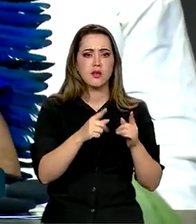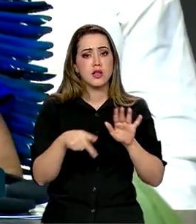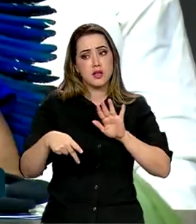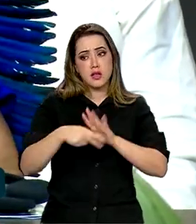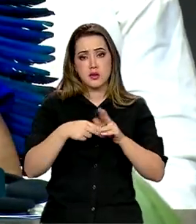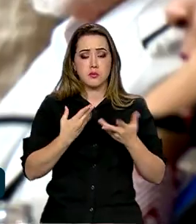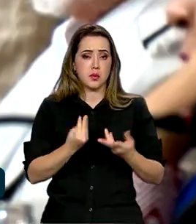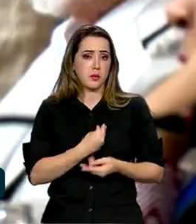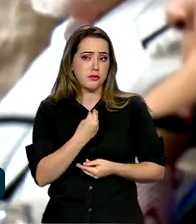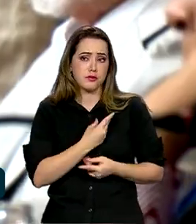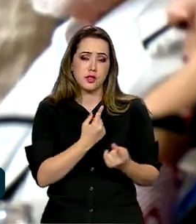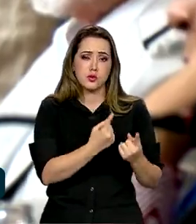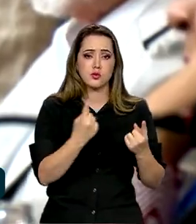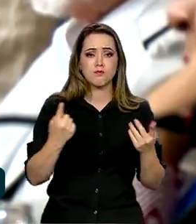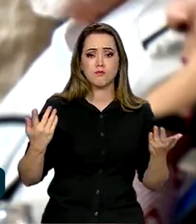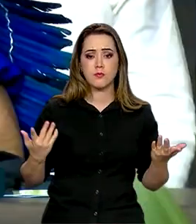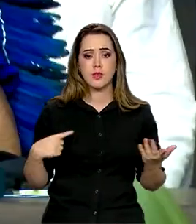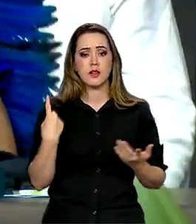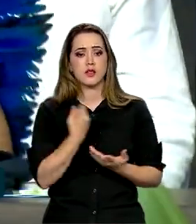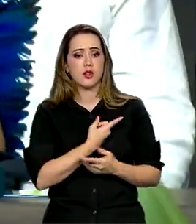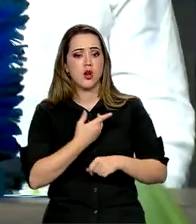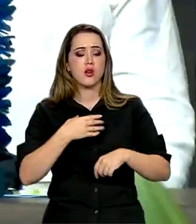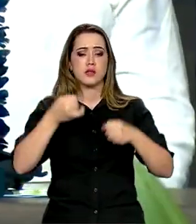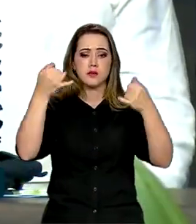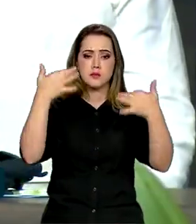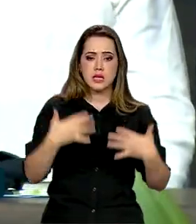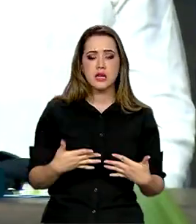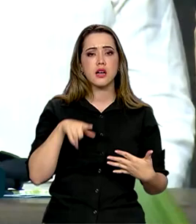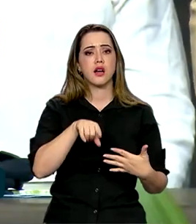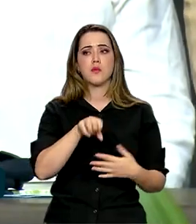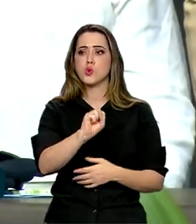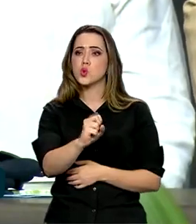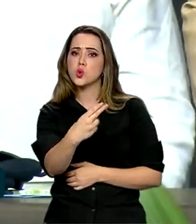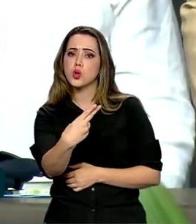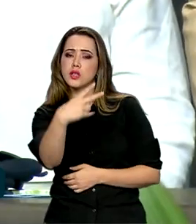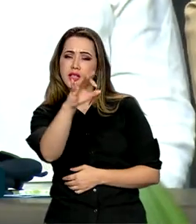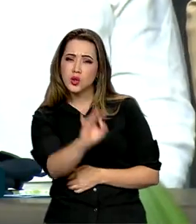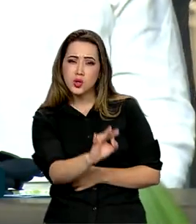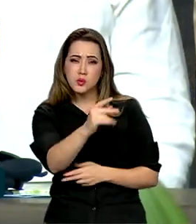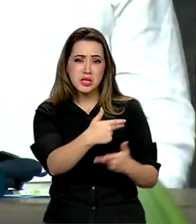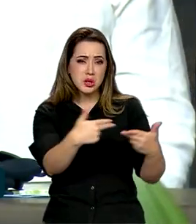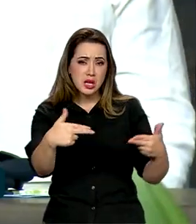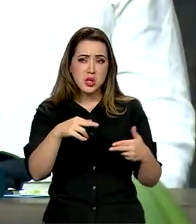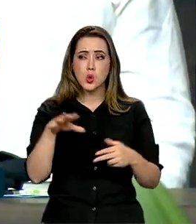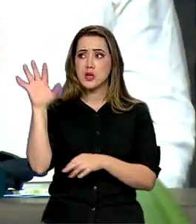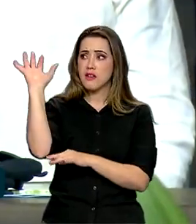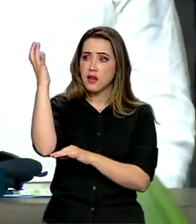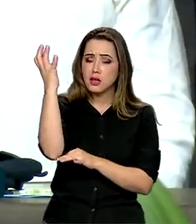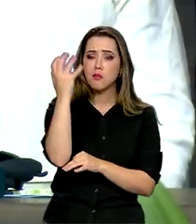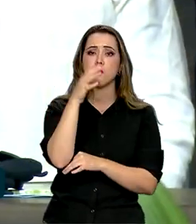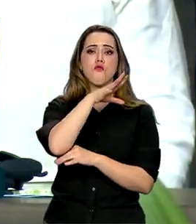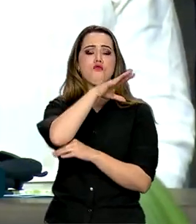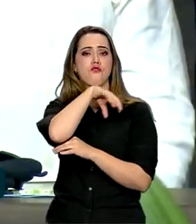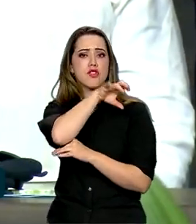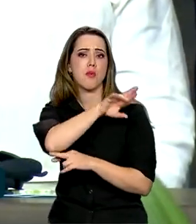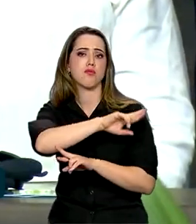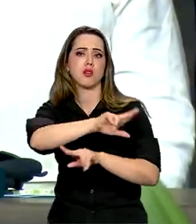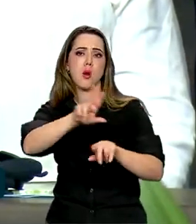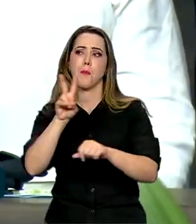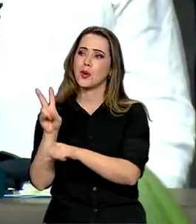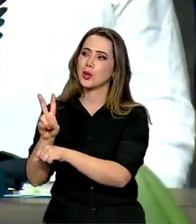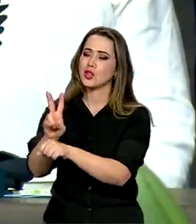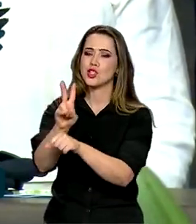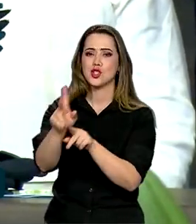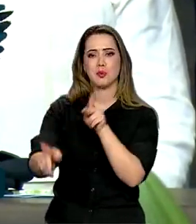próprias realidades. E quando nós estamos falando de 82% da biodiversidade no mundo protegida pelos povos